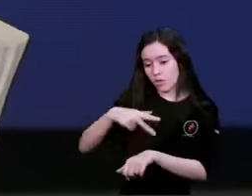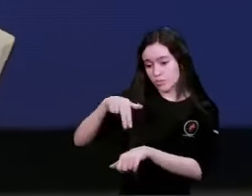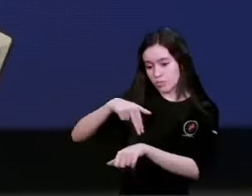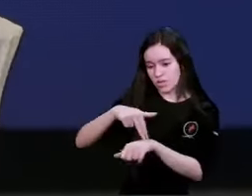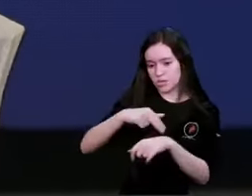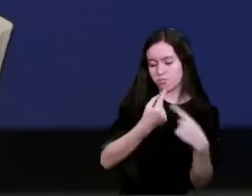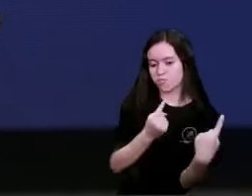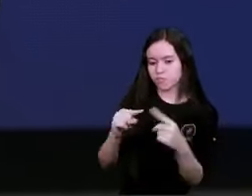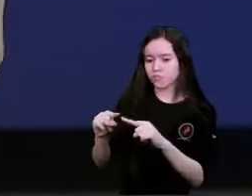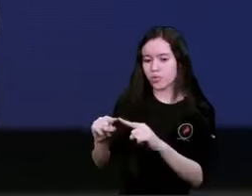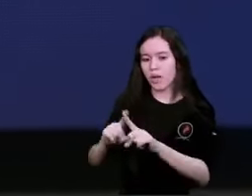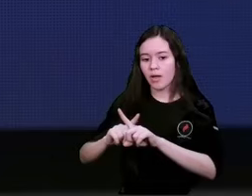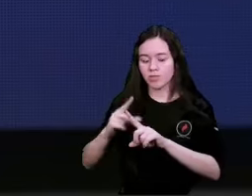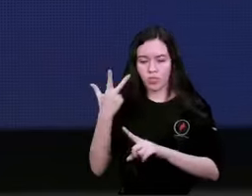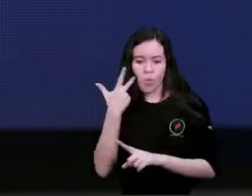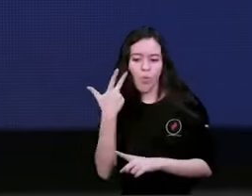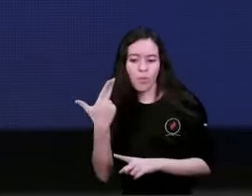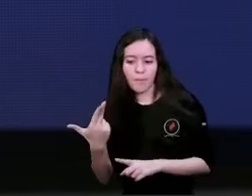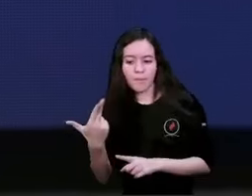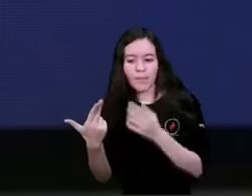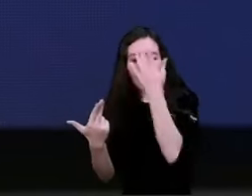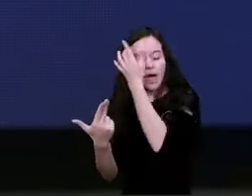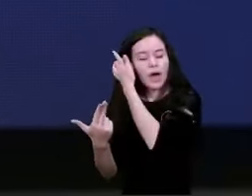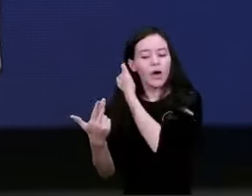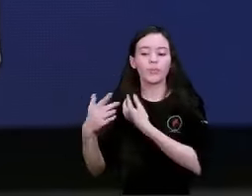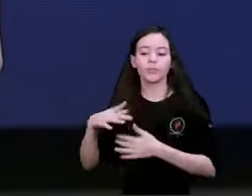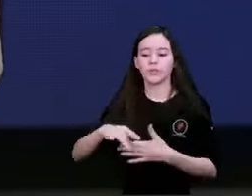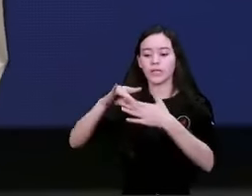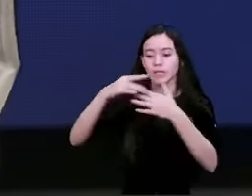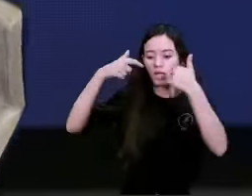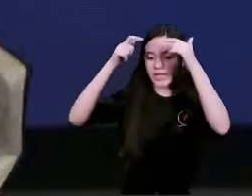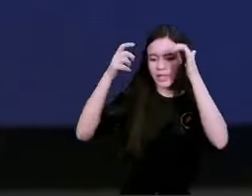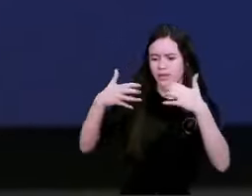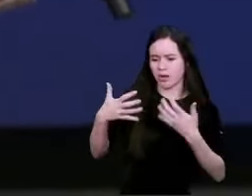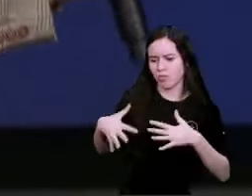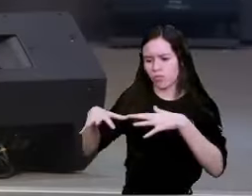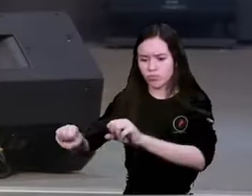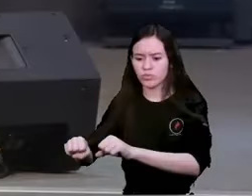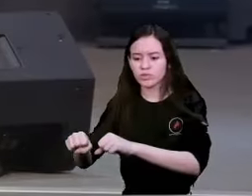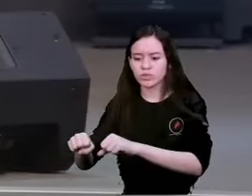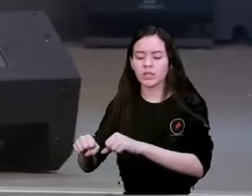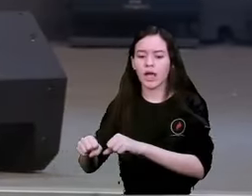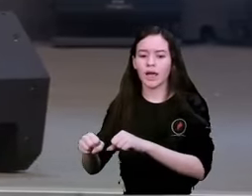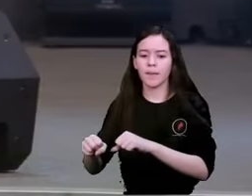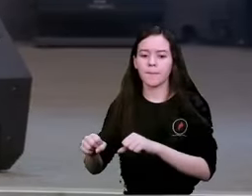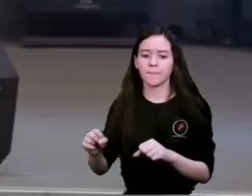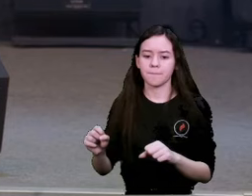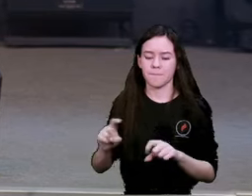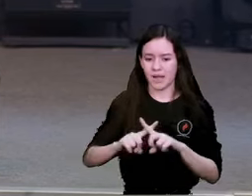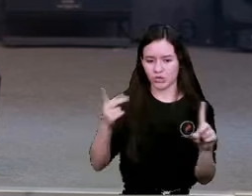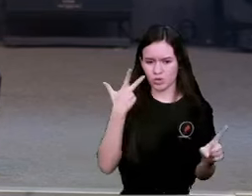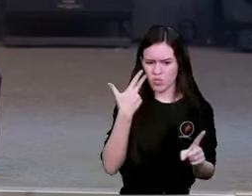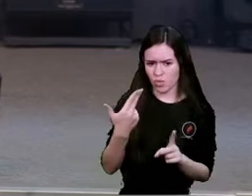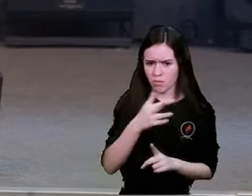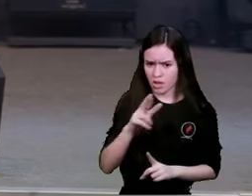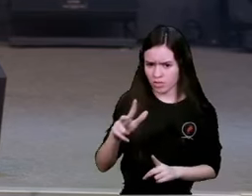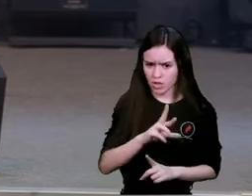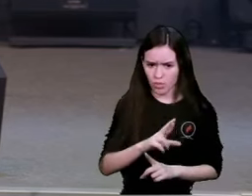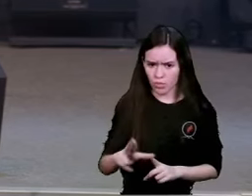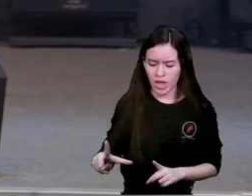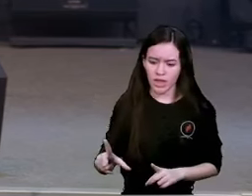atacar a outra. É normal um líder, um rei, querer conquistar outro território. Agora, o que não é normal, e